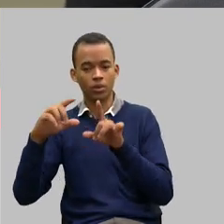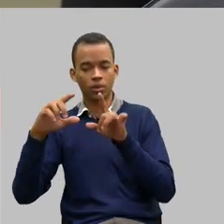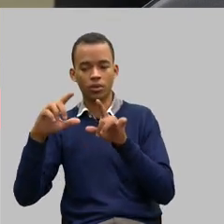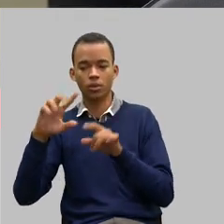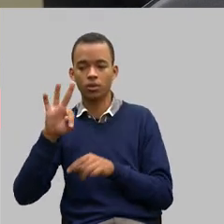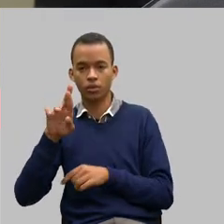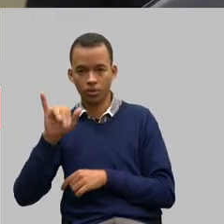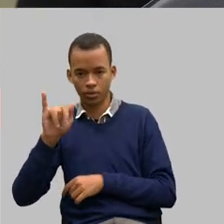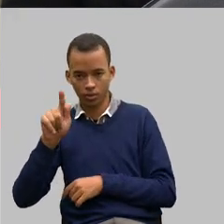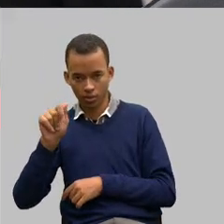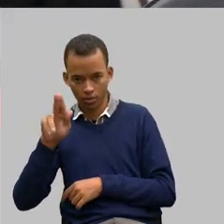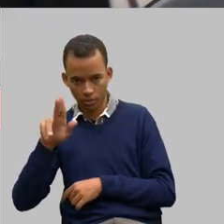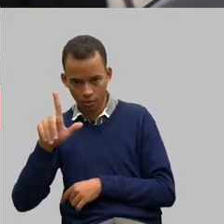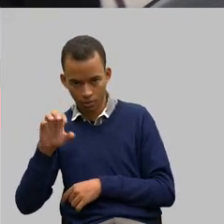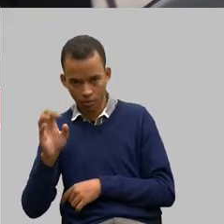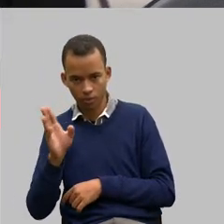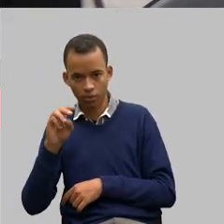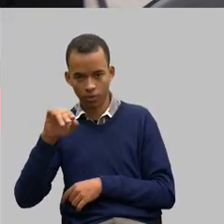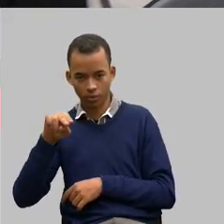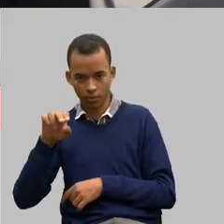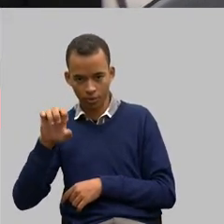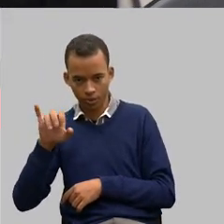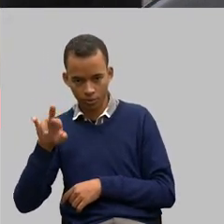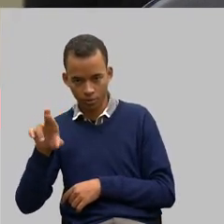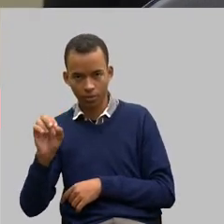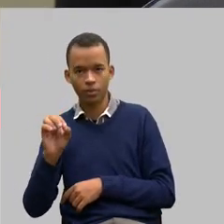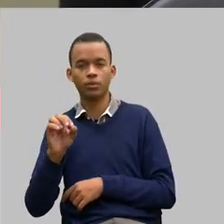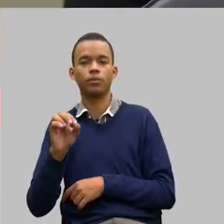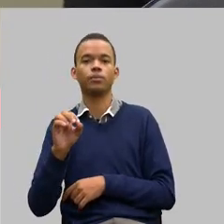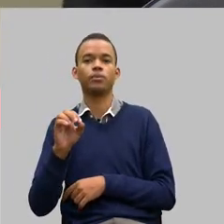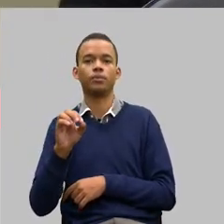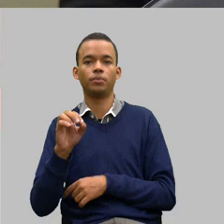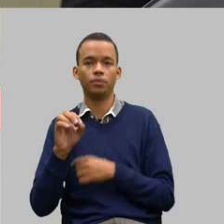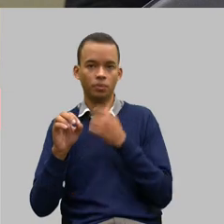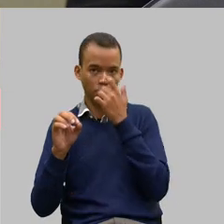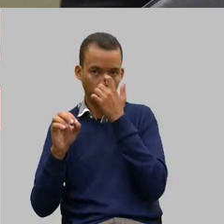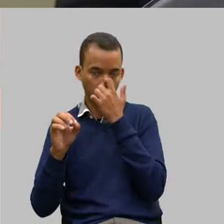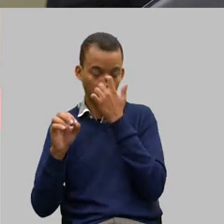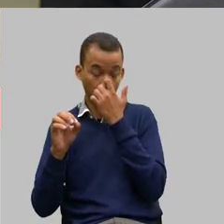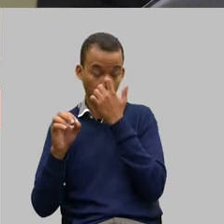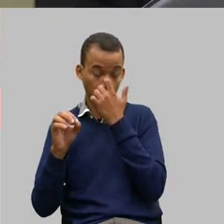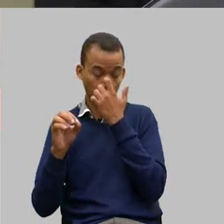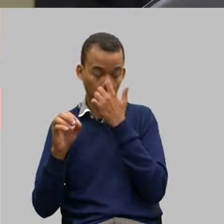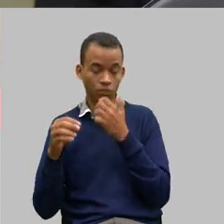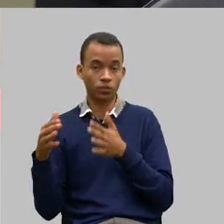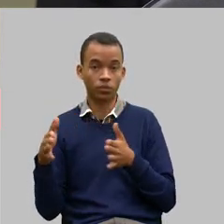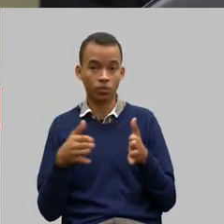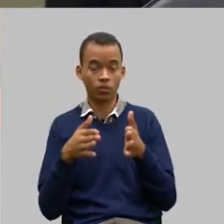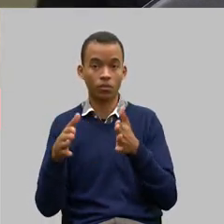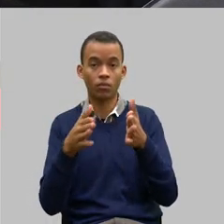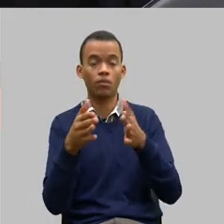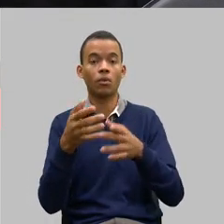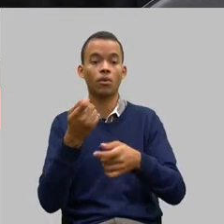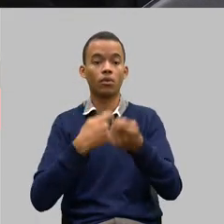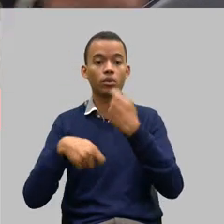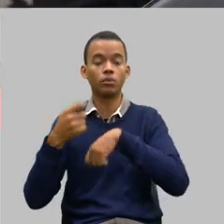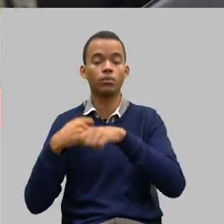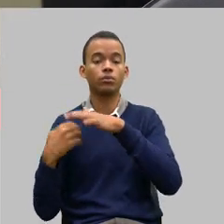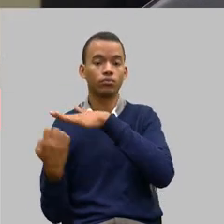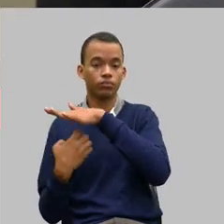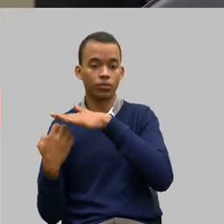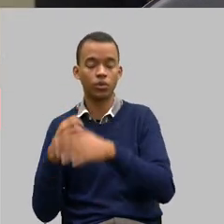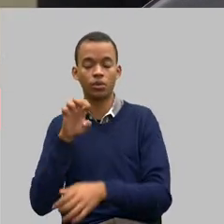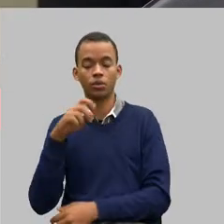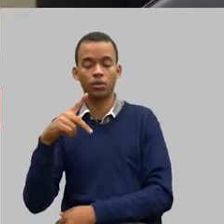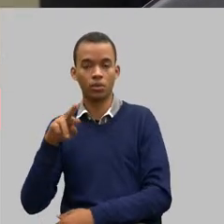pavimento anteriormente aos inícios da cobrança do pedágio das rodovias administradas por concessionárias da